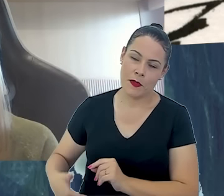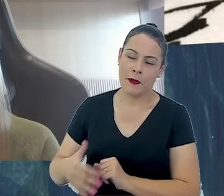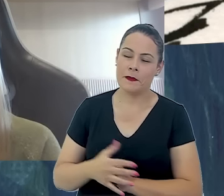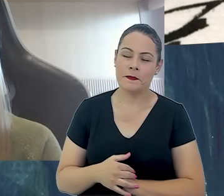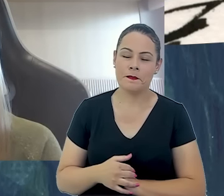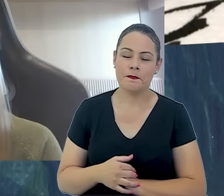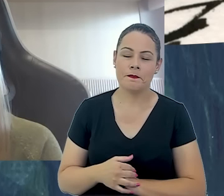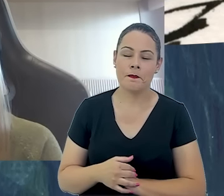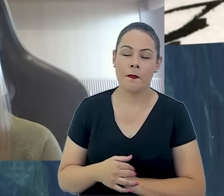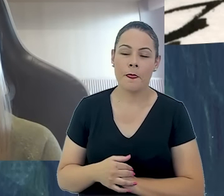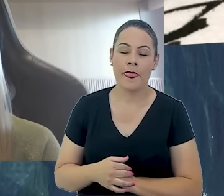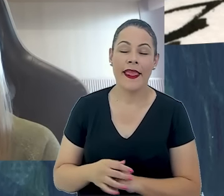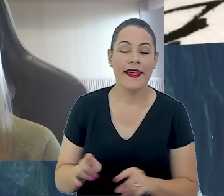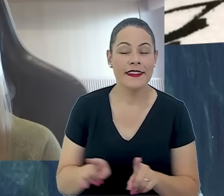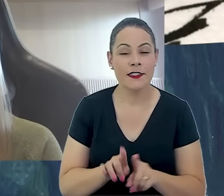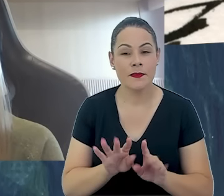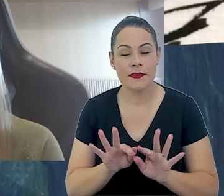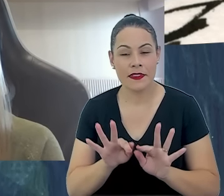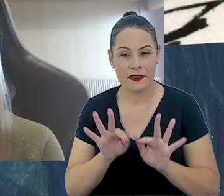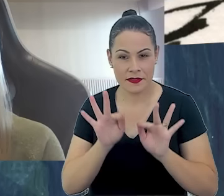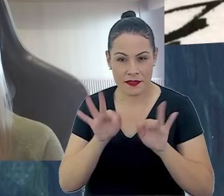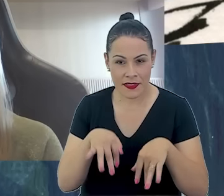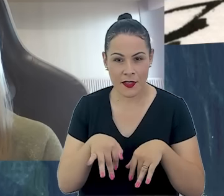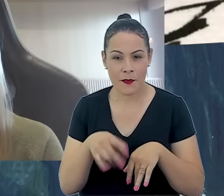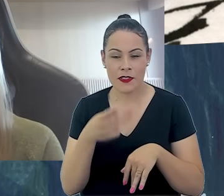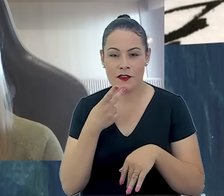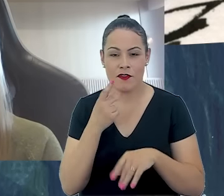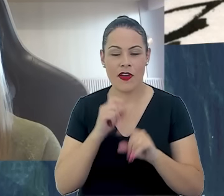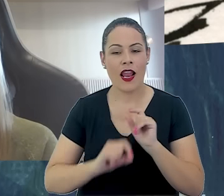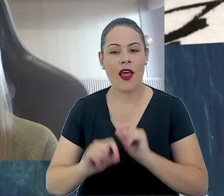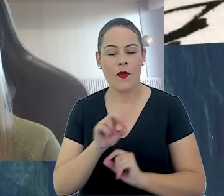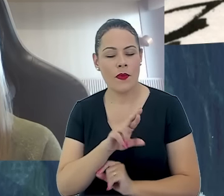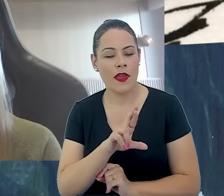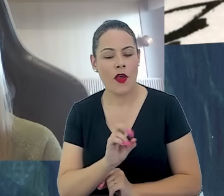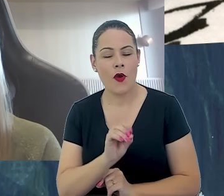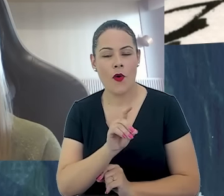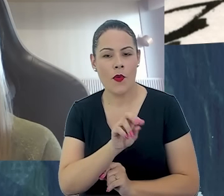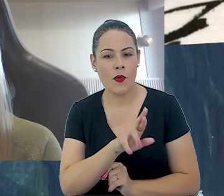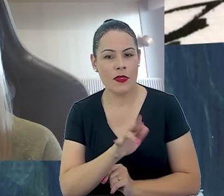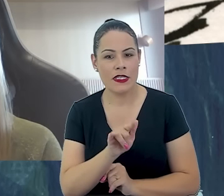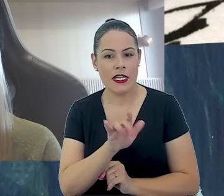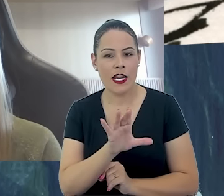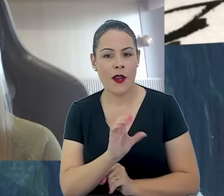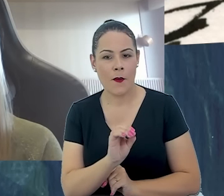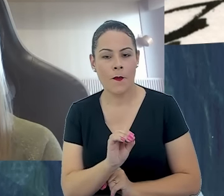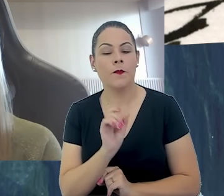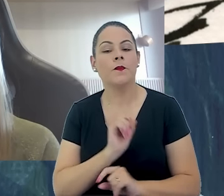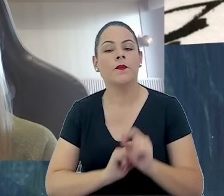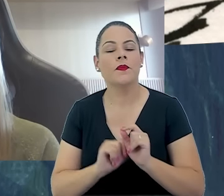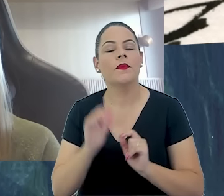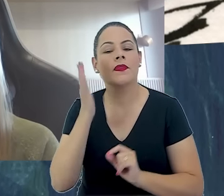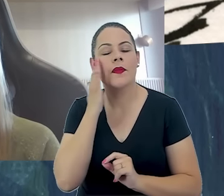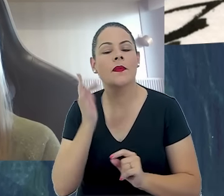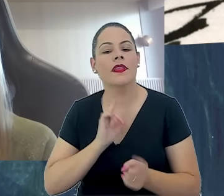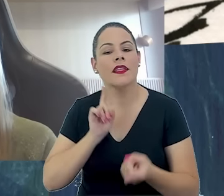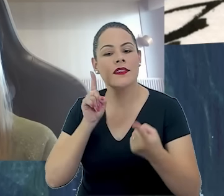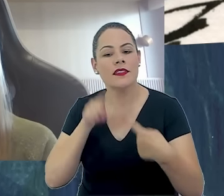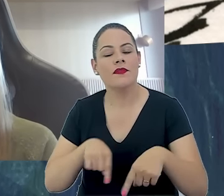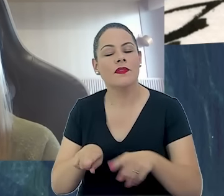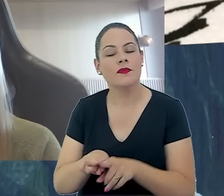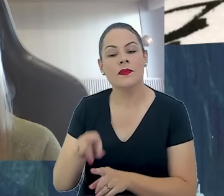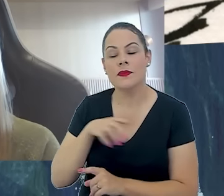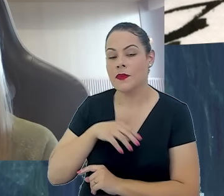públicas. E, finalmente, Rodrigo, o desafio e